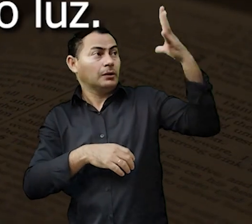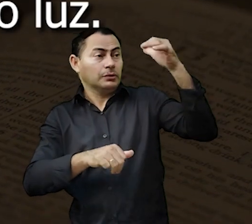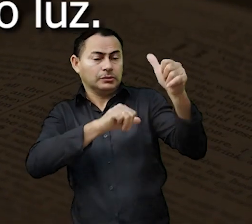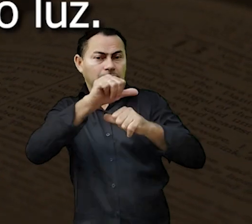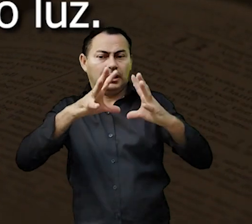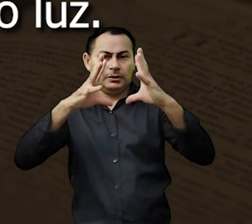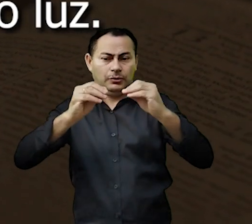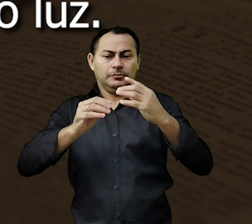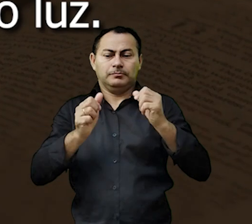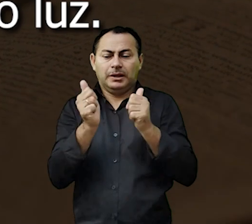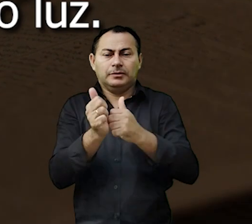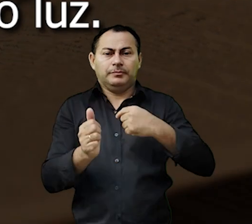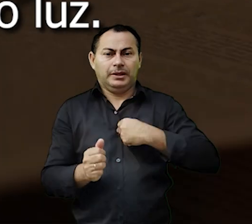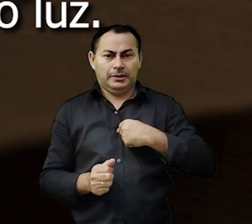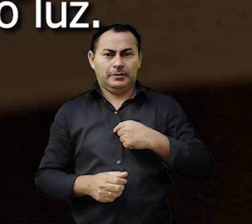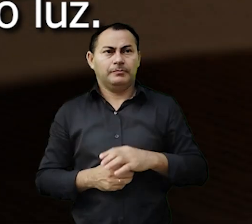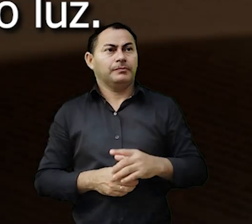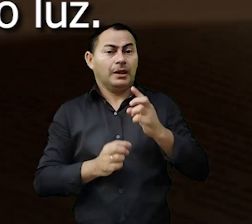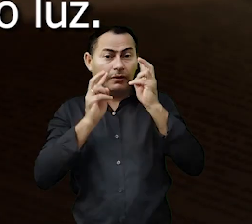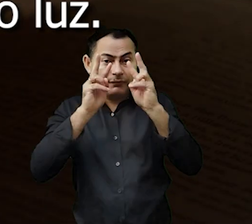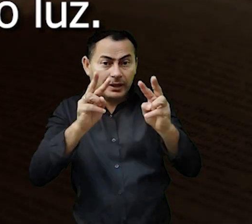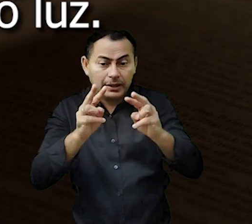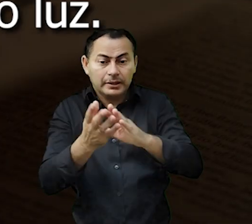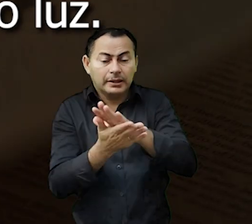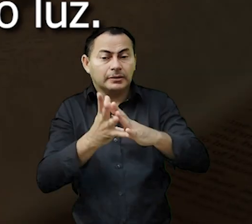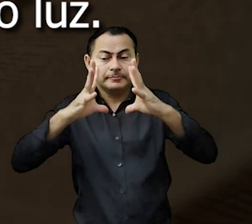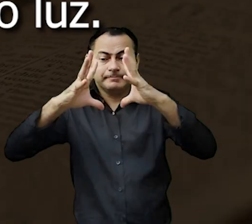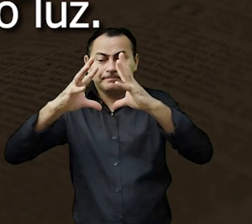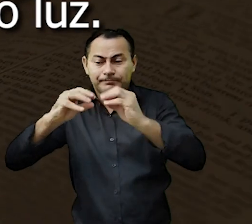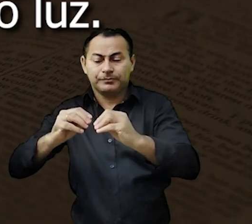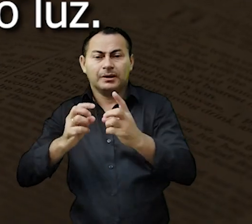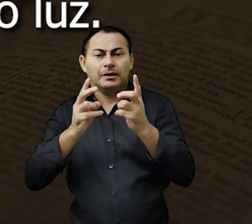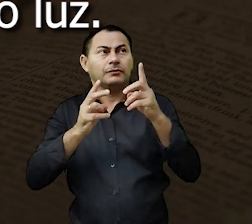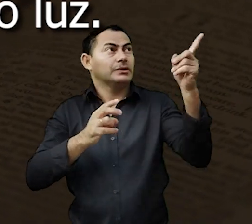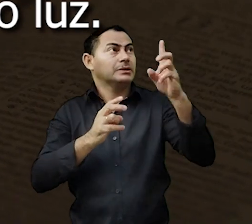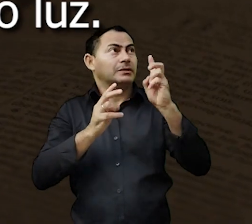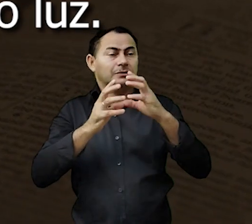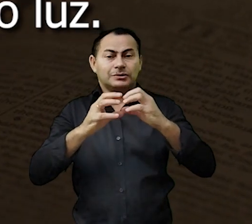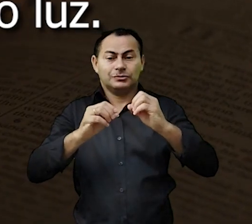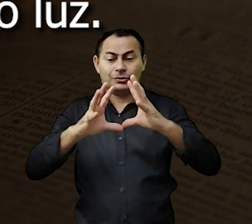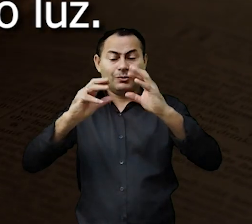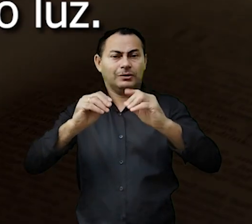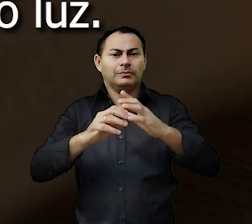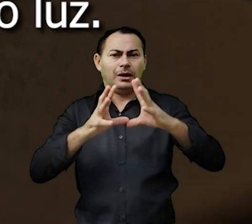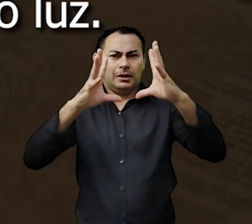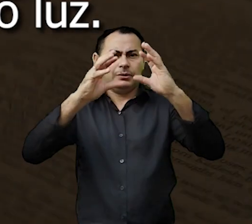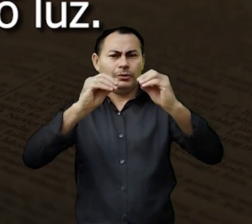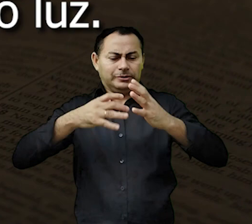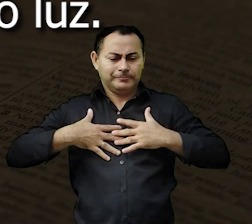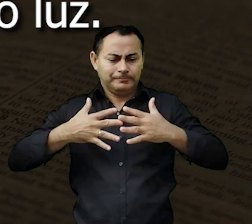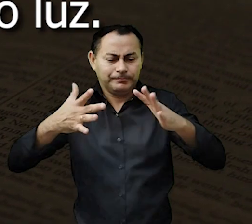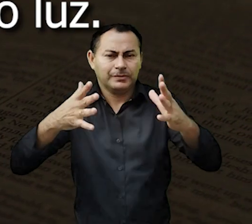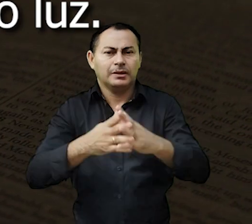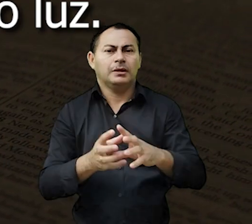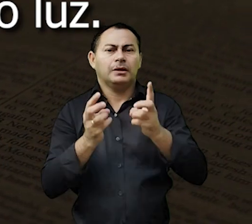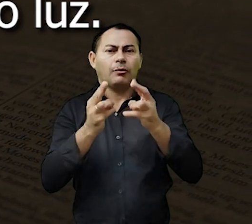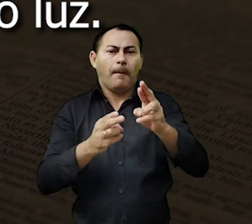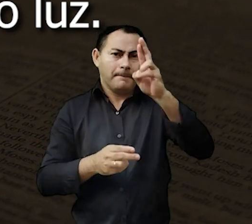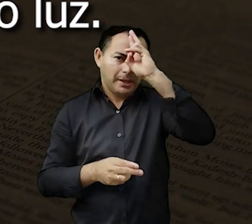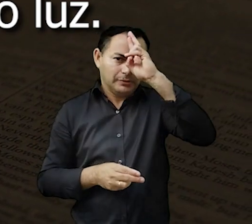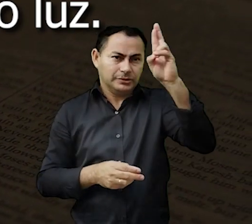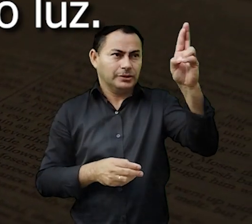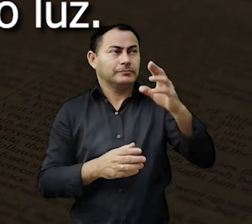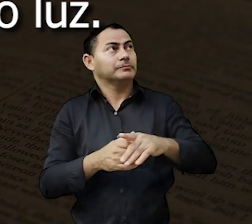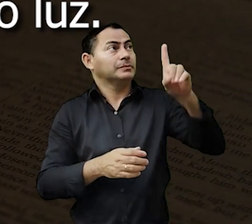luz se tornará noite ao meu redor, verei que nem as trevas são escuras para ti. A noite brilhará como o